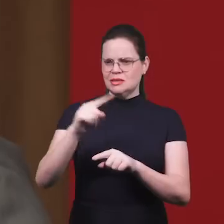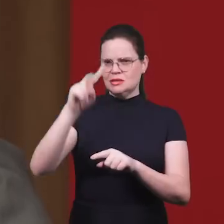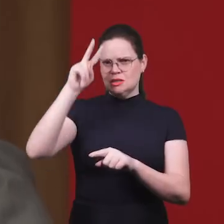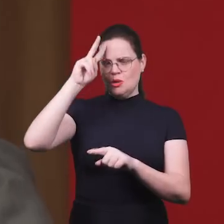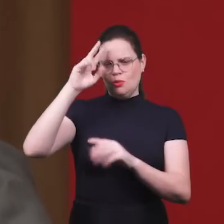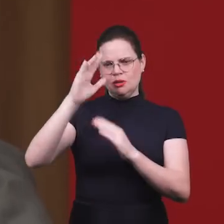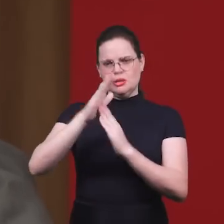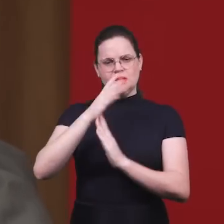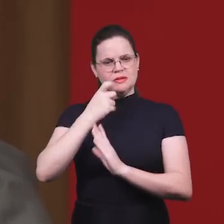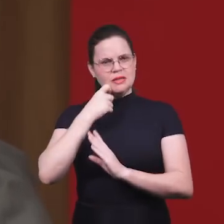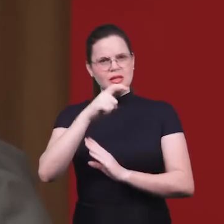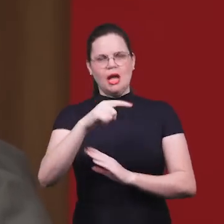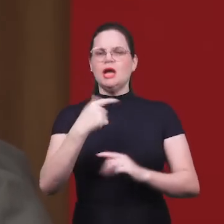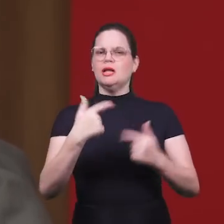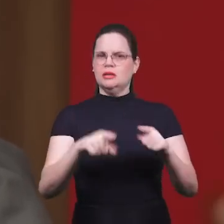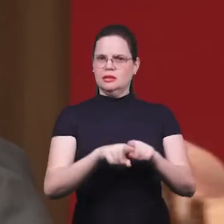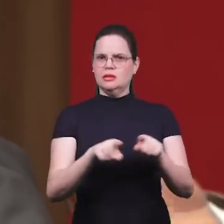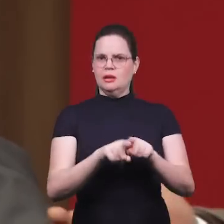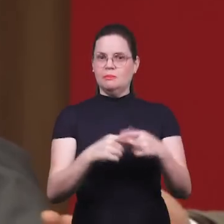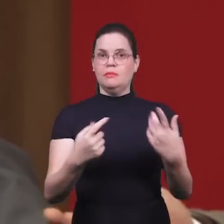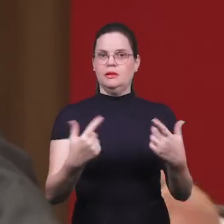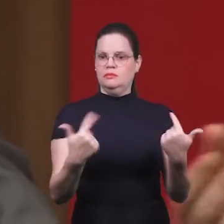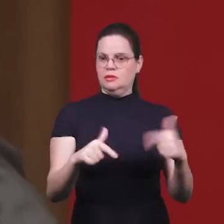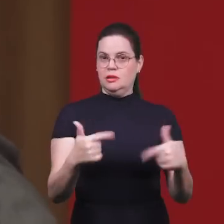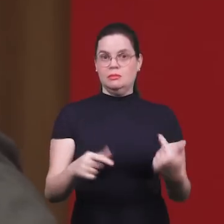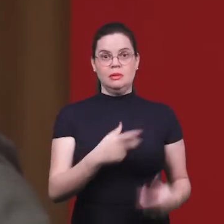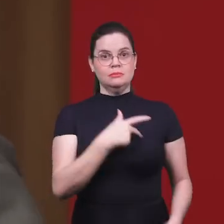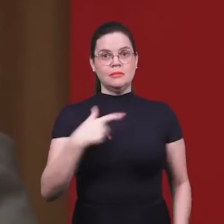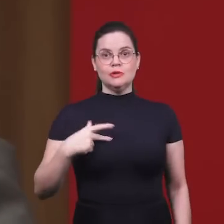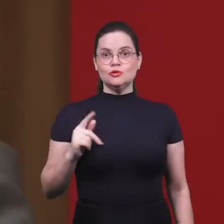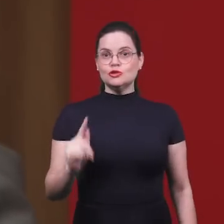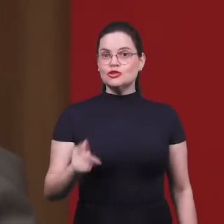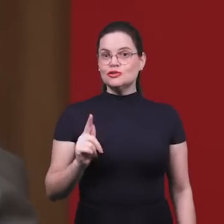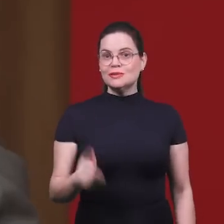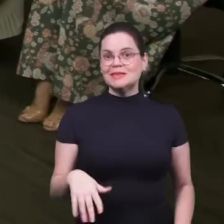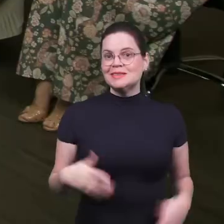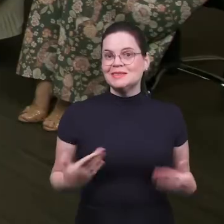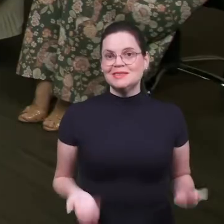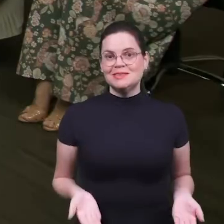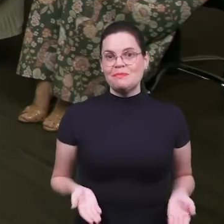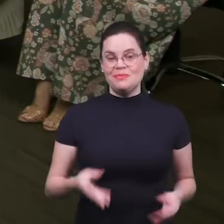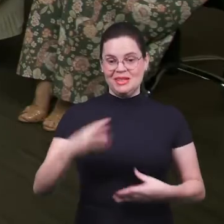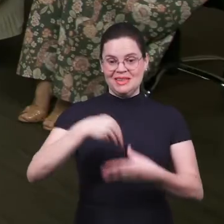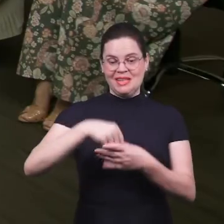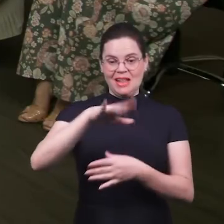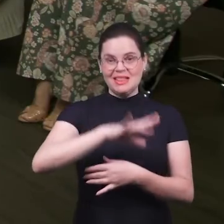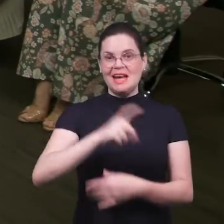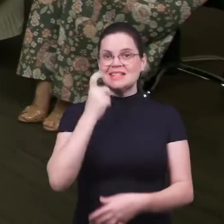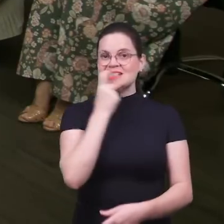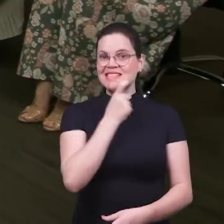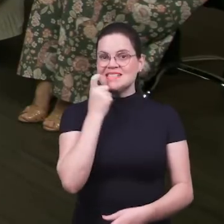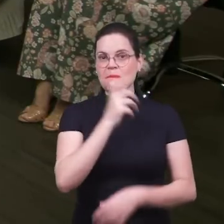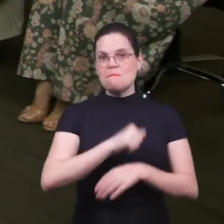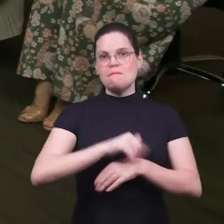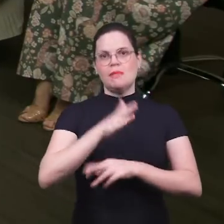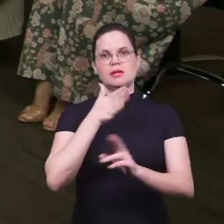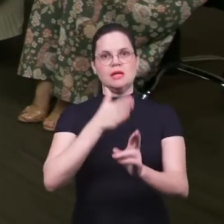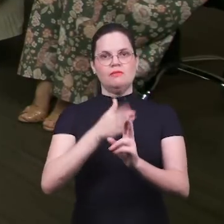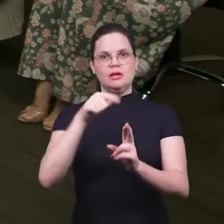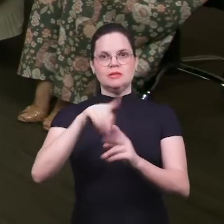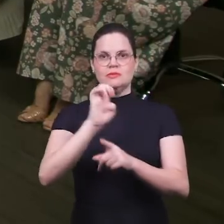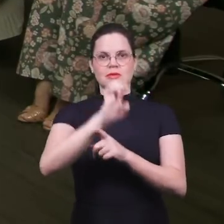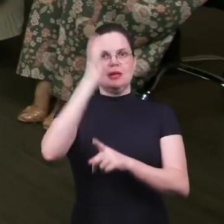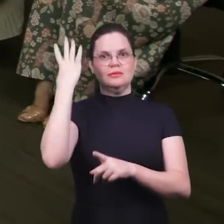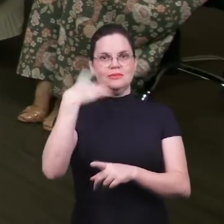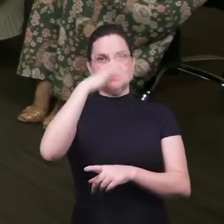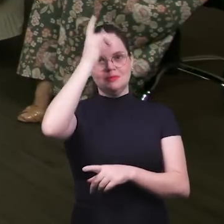autoridade no mercado que ele realiza. Pastor Gedeuti foi uma das maiores referências da odontologia do Estado do Espírito Santo. Exatamente. Então,